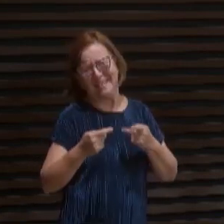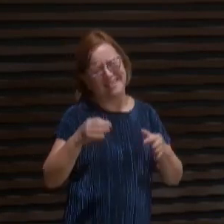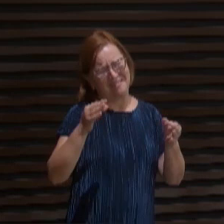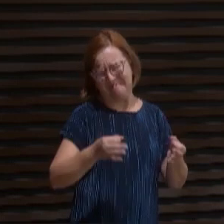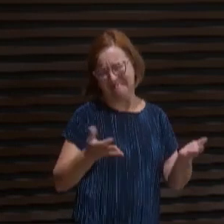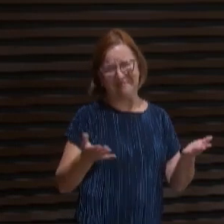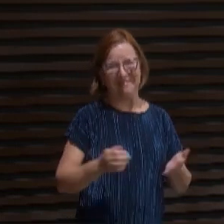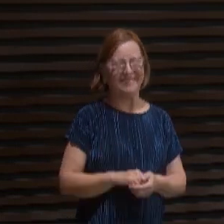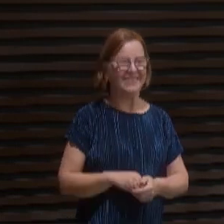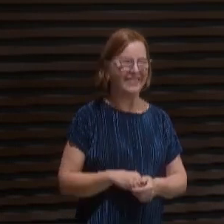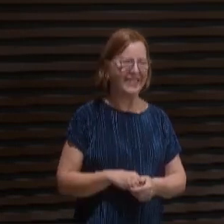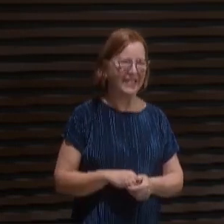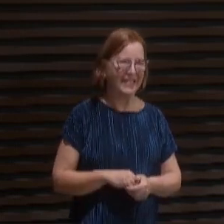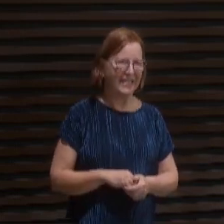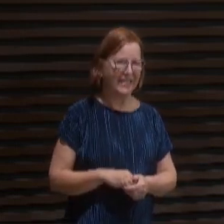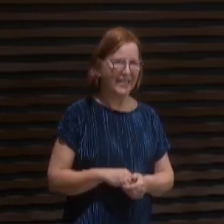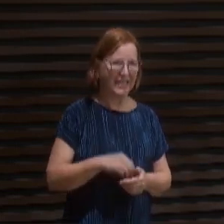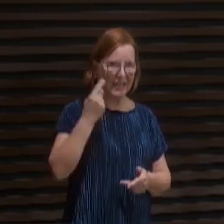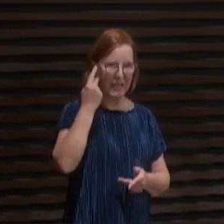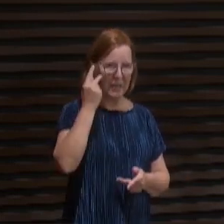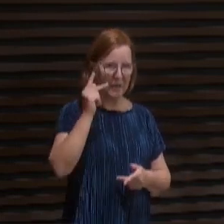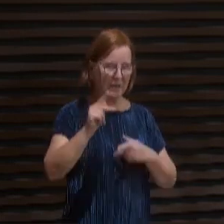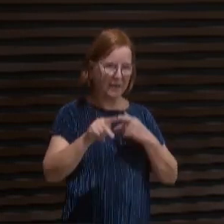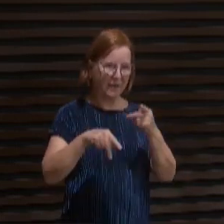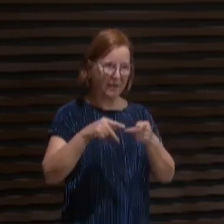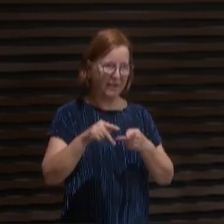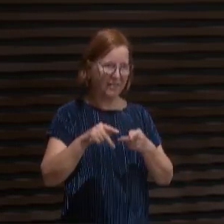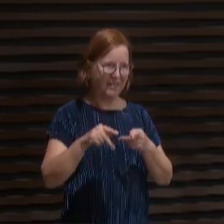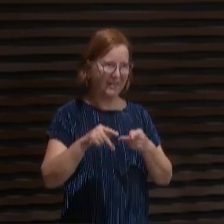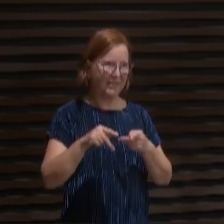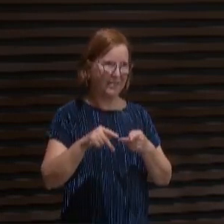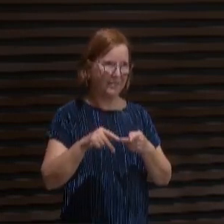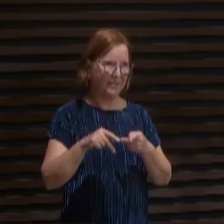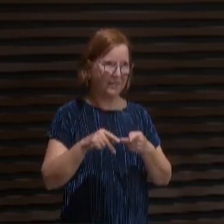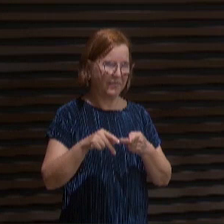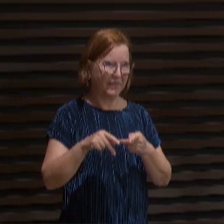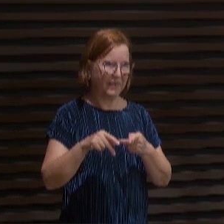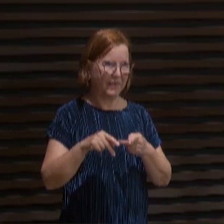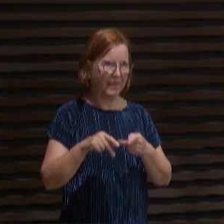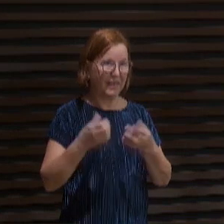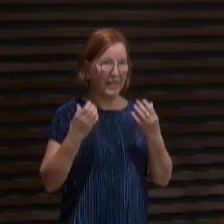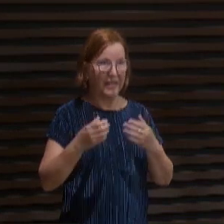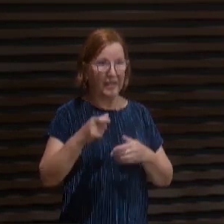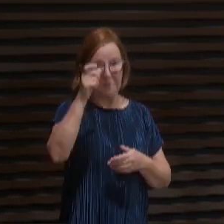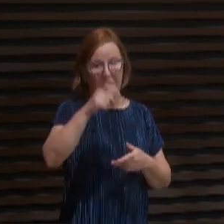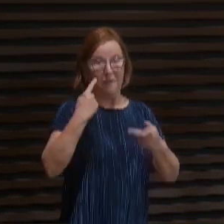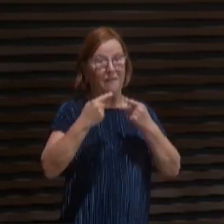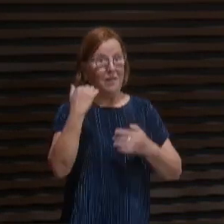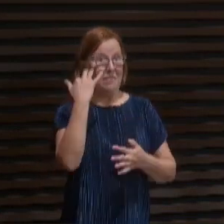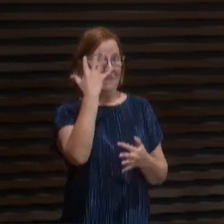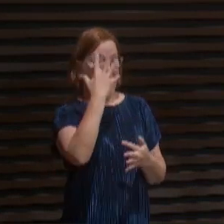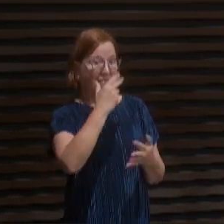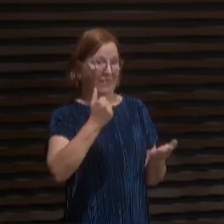E para os que estão na frente, eles precisam falar bonito, eles têm que ser